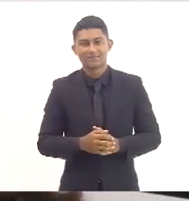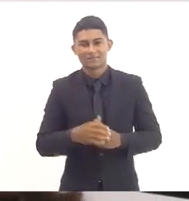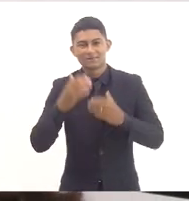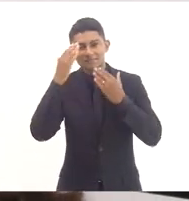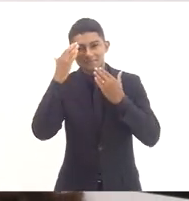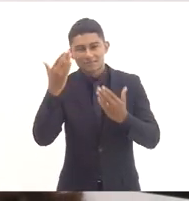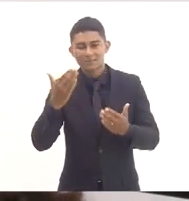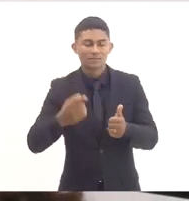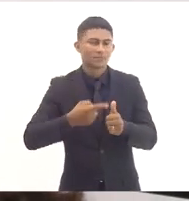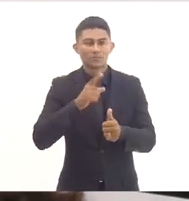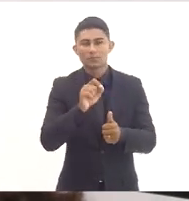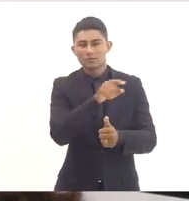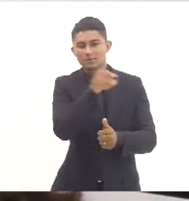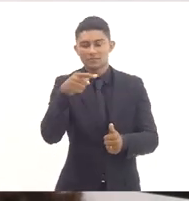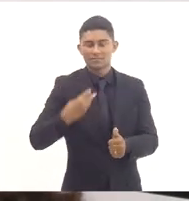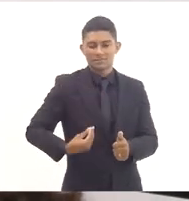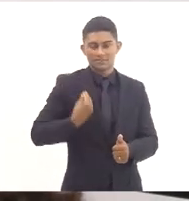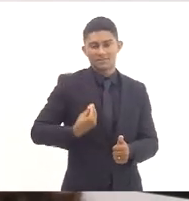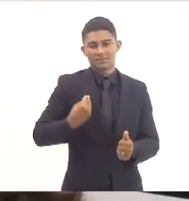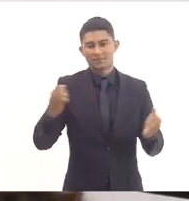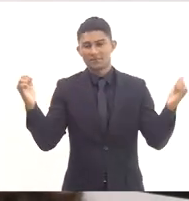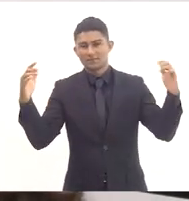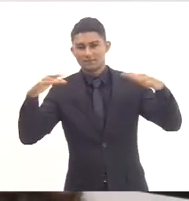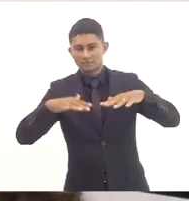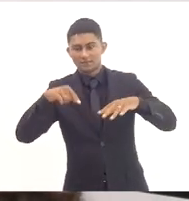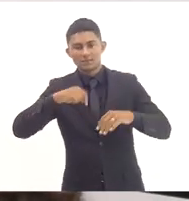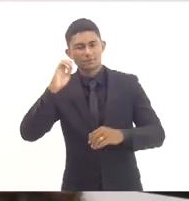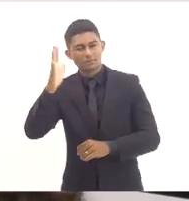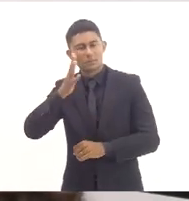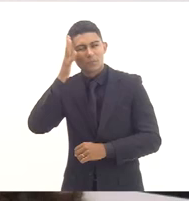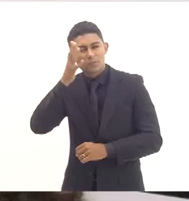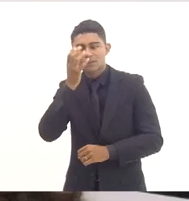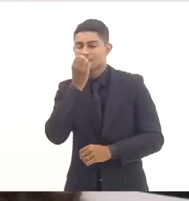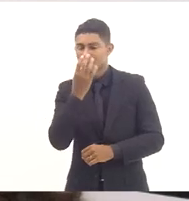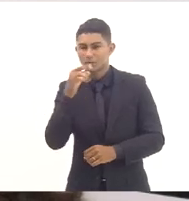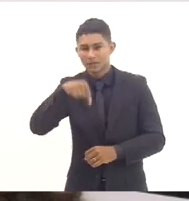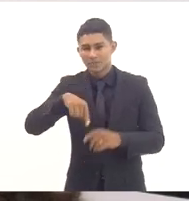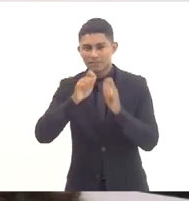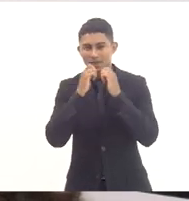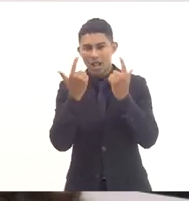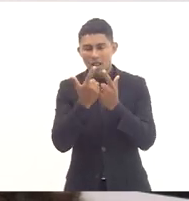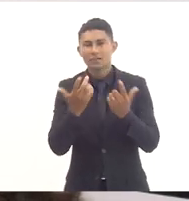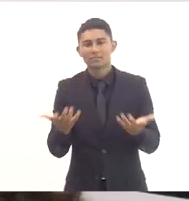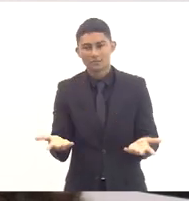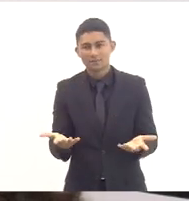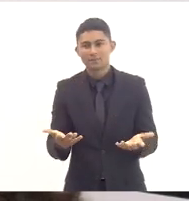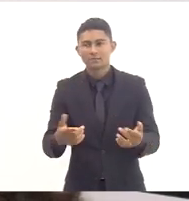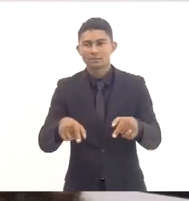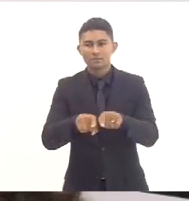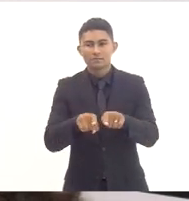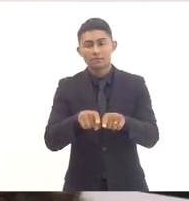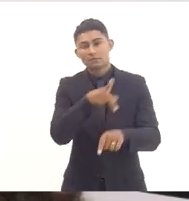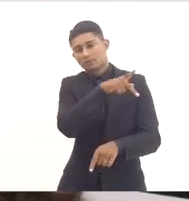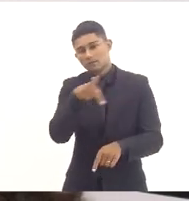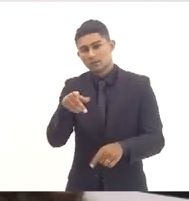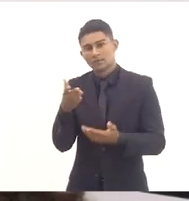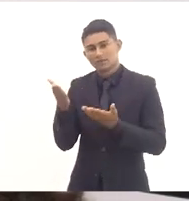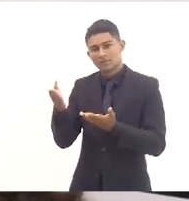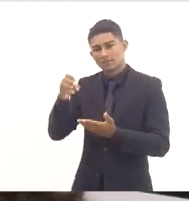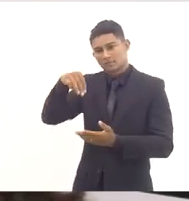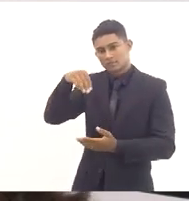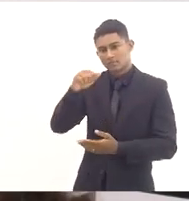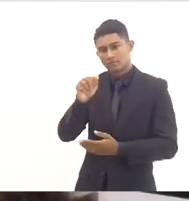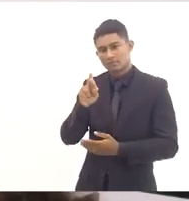agradecer primeiramente projetores mas não se me dar um promovido pela comissão da pessoa curso da loja na presidência do nobre Deputado Marcelo cabeleireiro